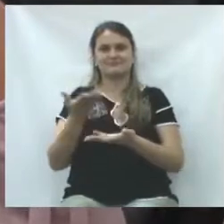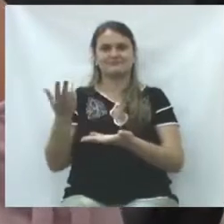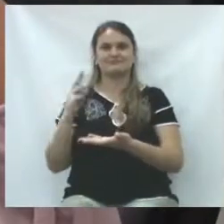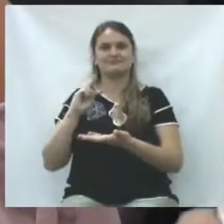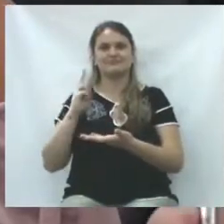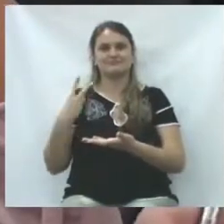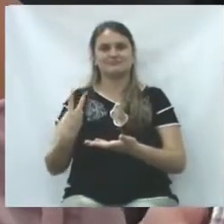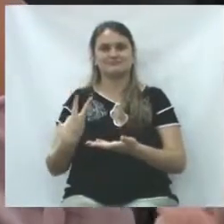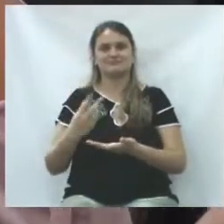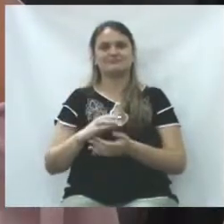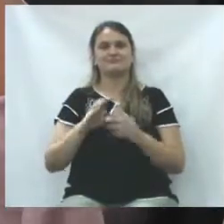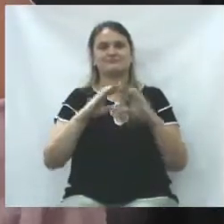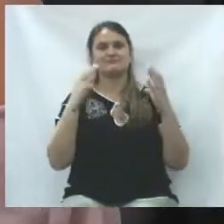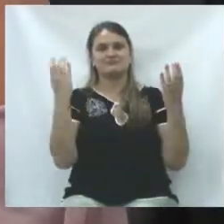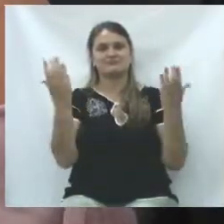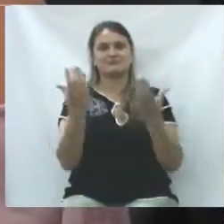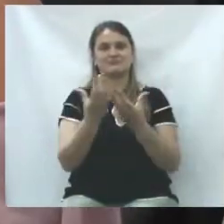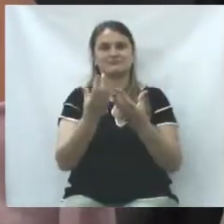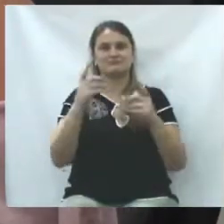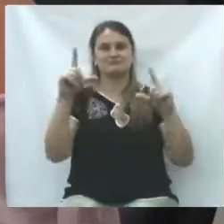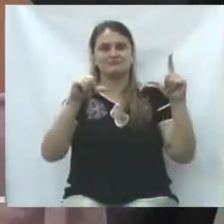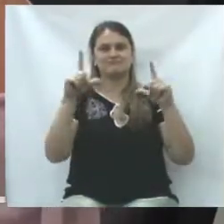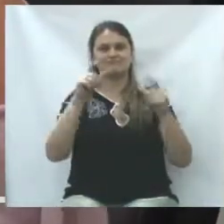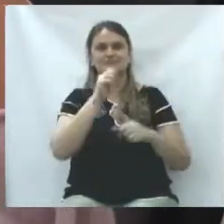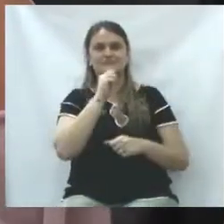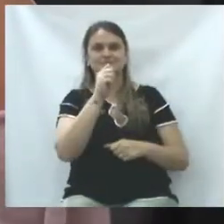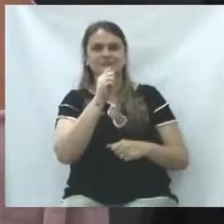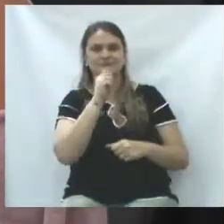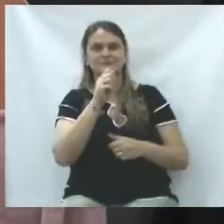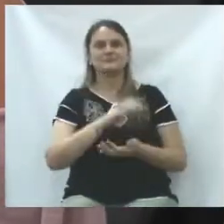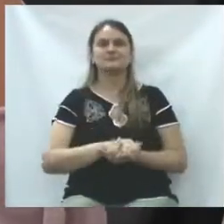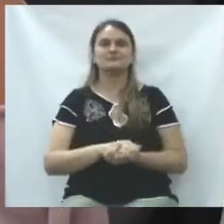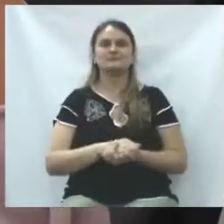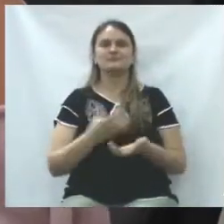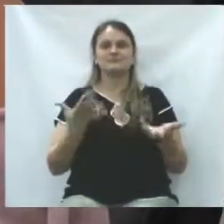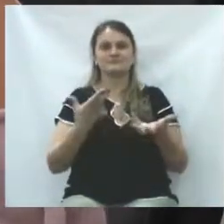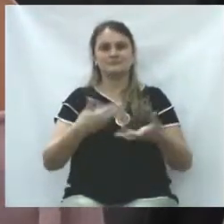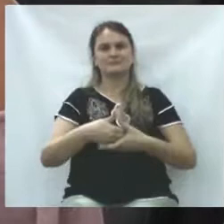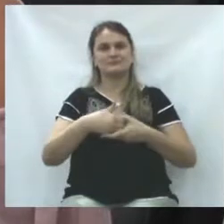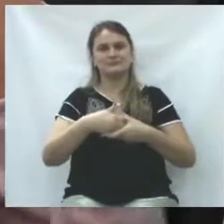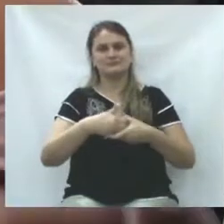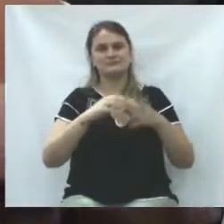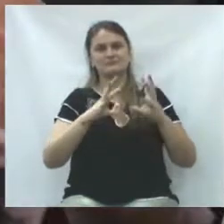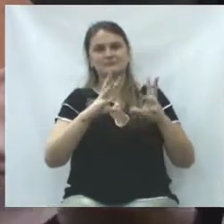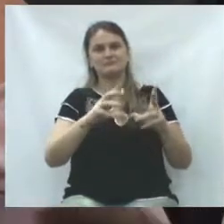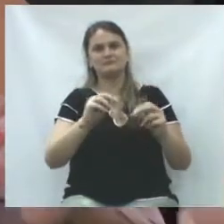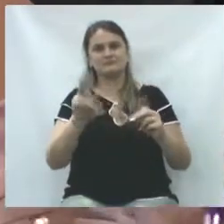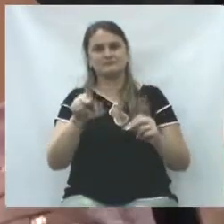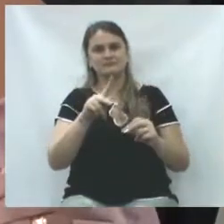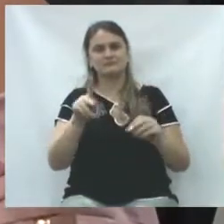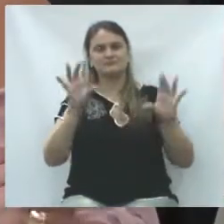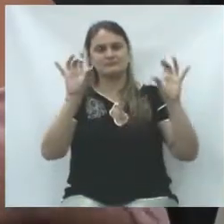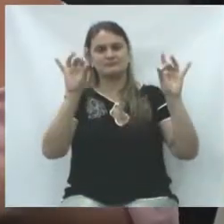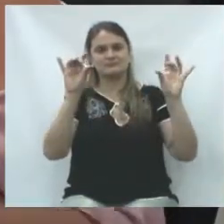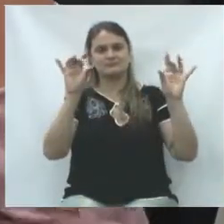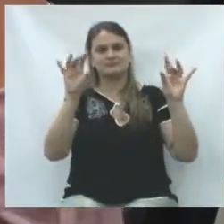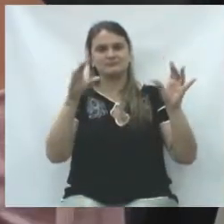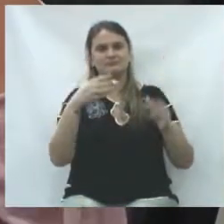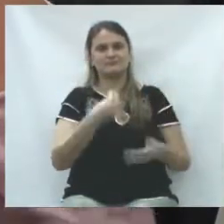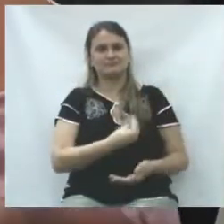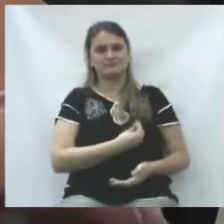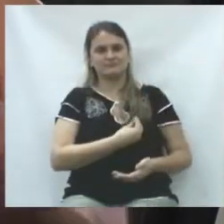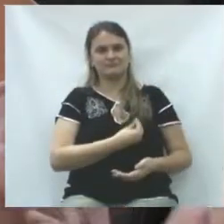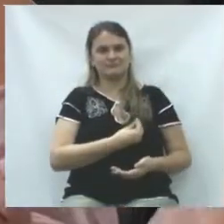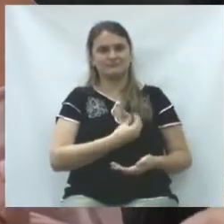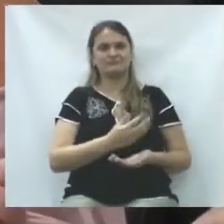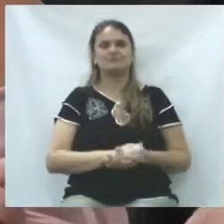comunidade e imprensa. Quero parabenizar todos os professores, em especial os aqui que se encontram,